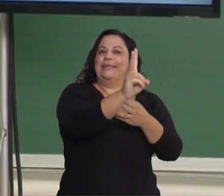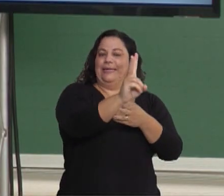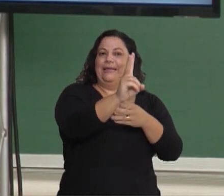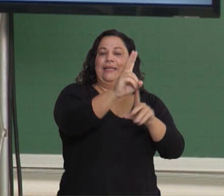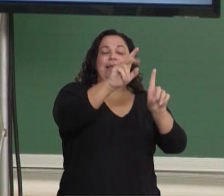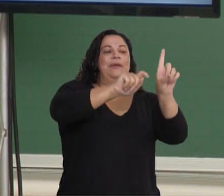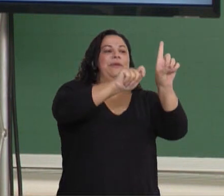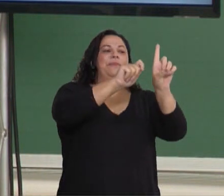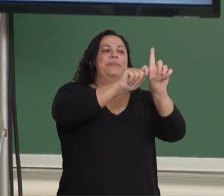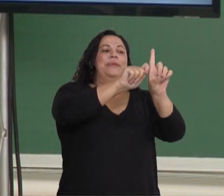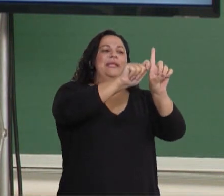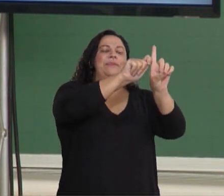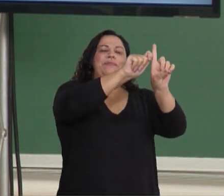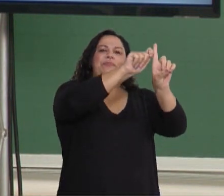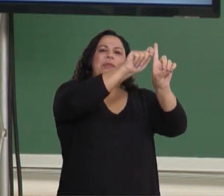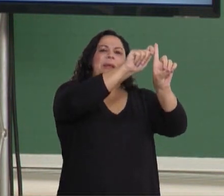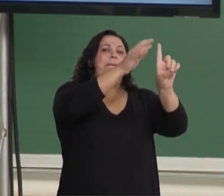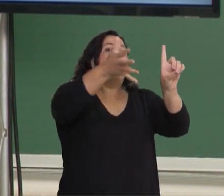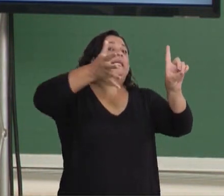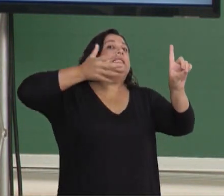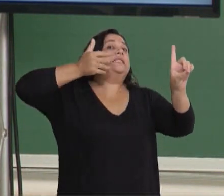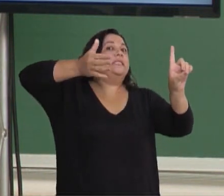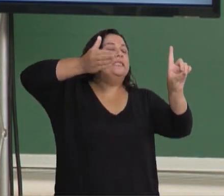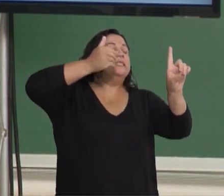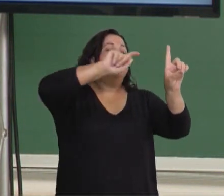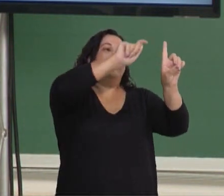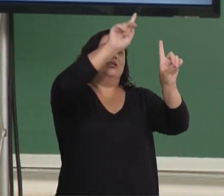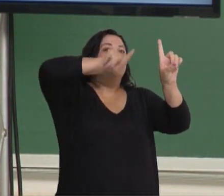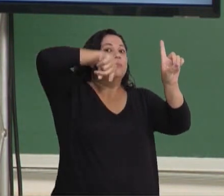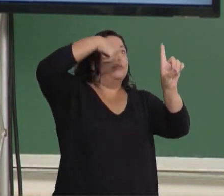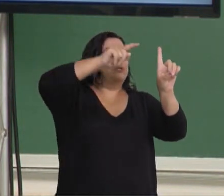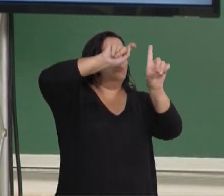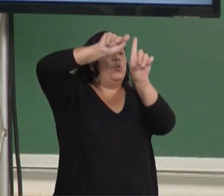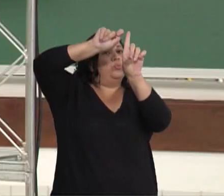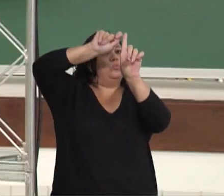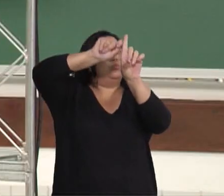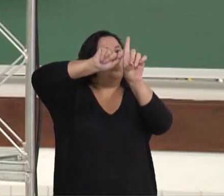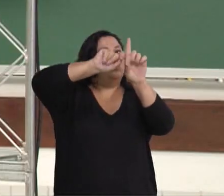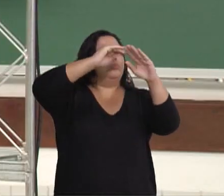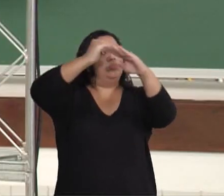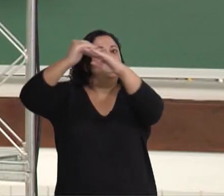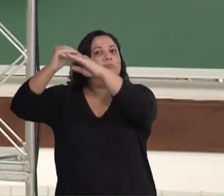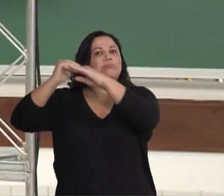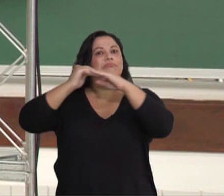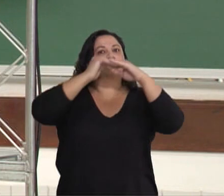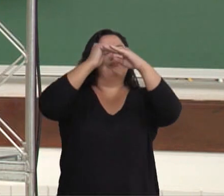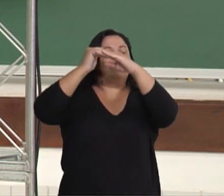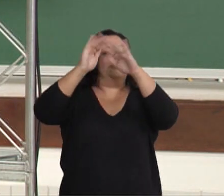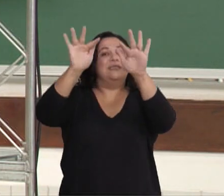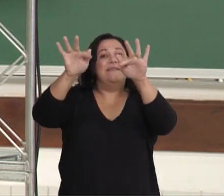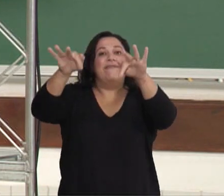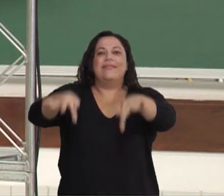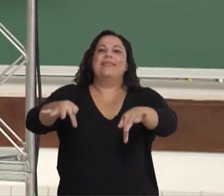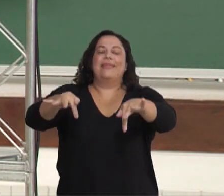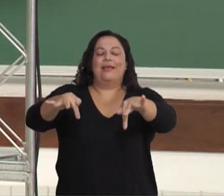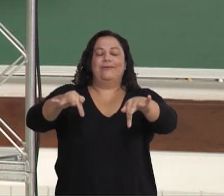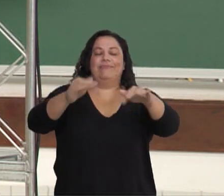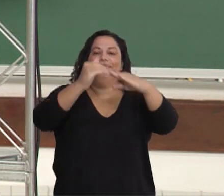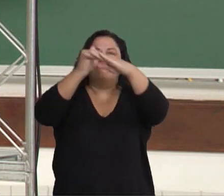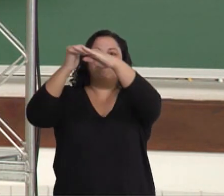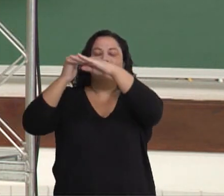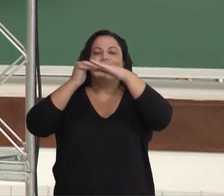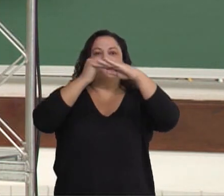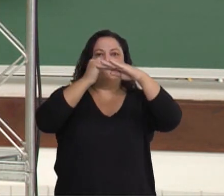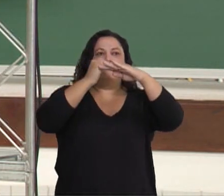quente para onde é mais frio, chegando no conceito do equilíbrio térmico, onde as temperaturas finais são iguais ou muito próximas de serem iguais,